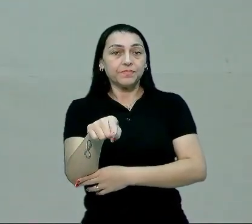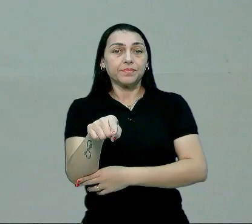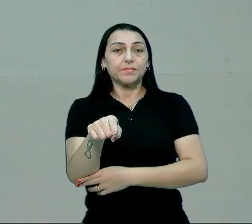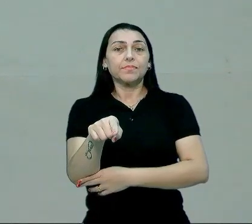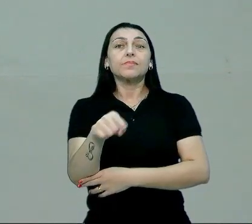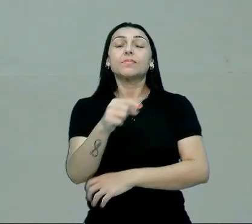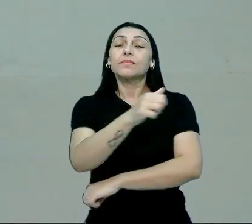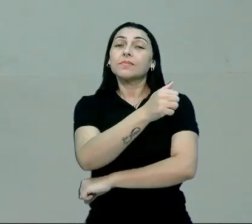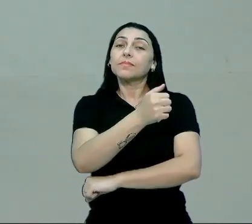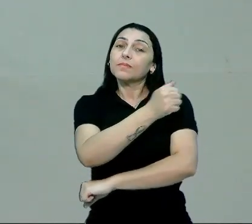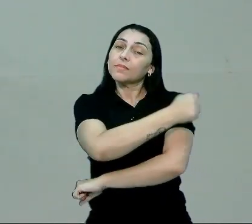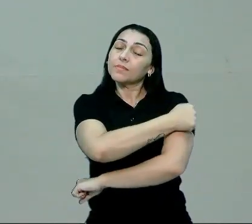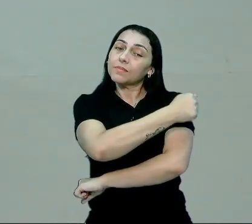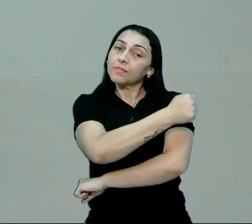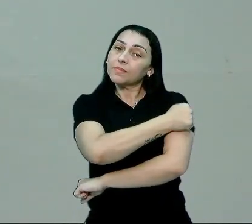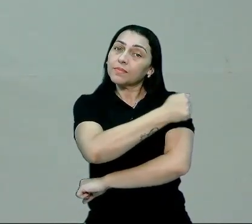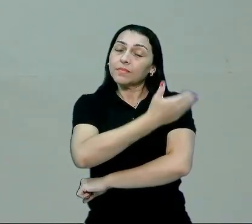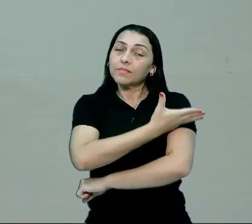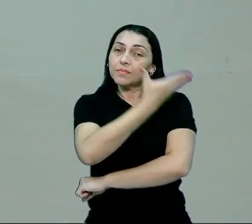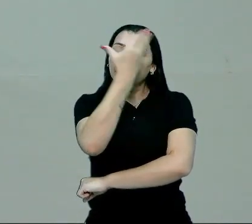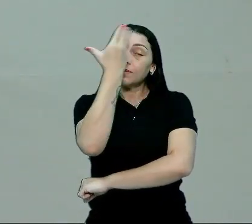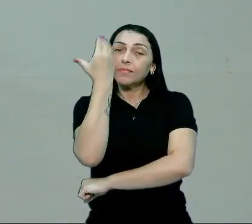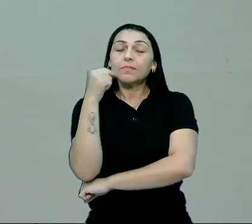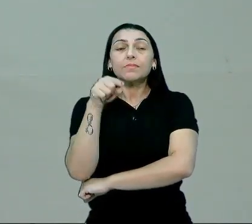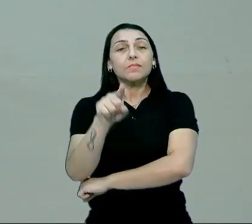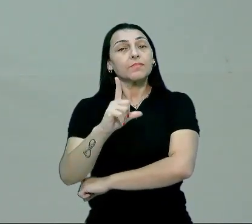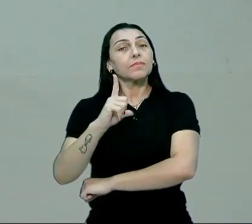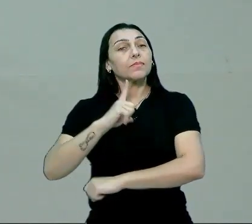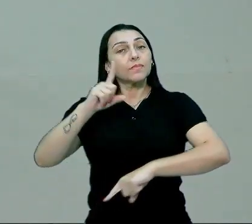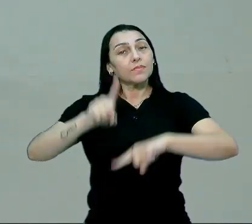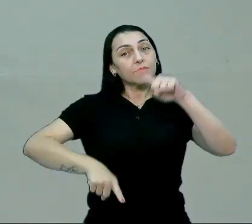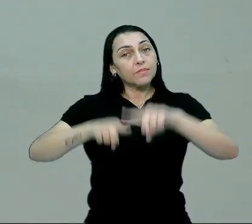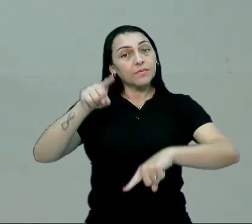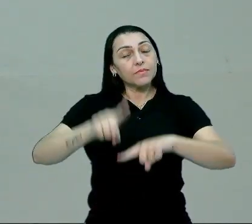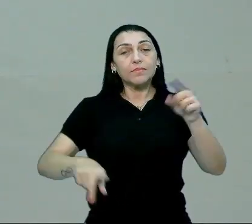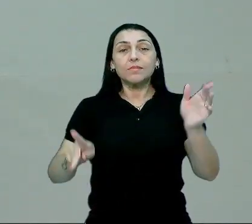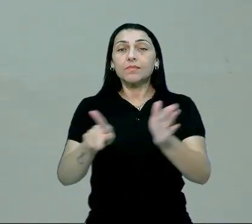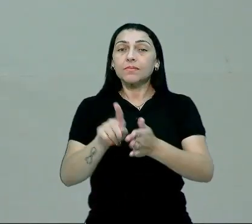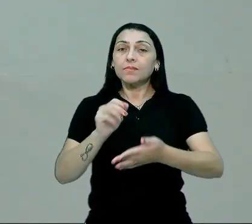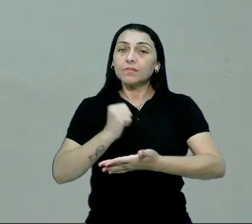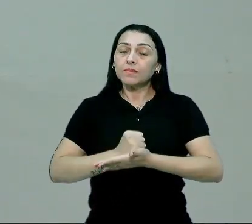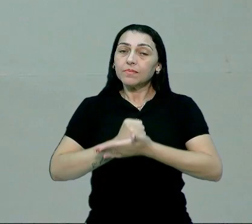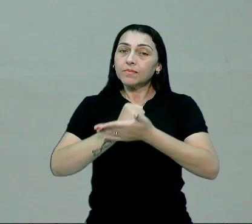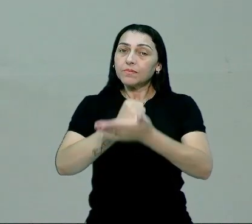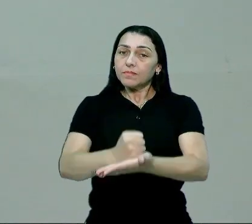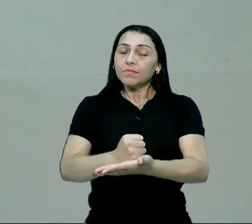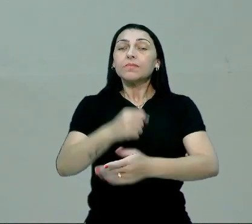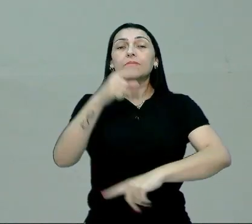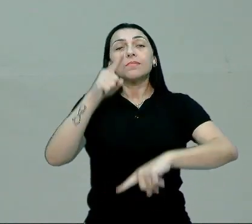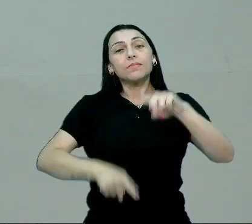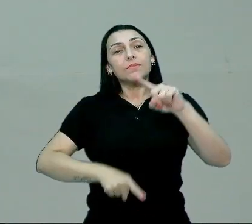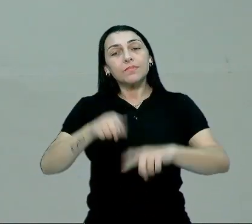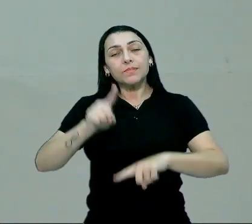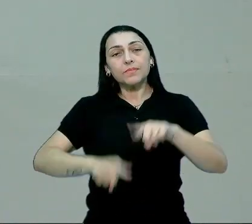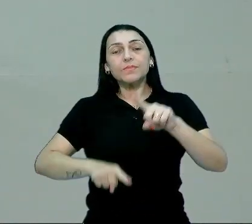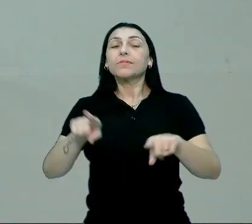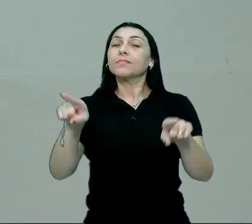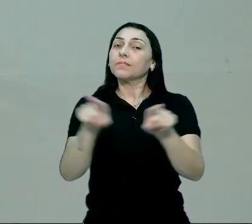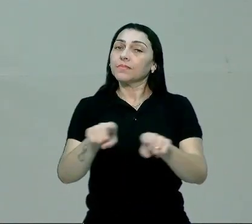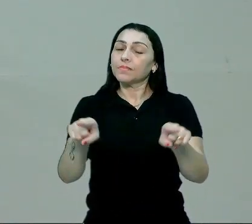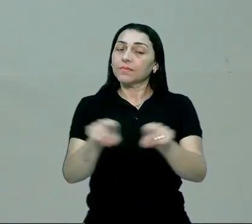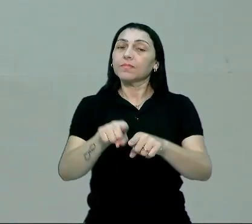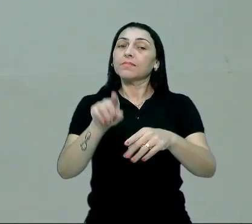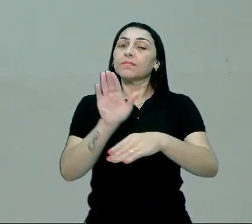que é estudante, não esqueça, você tem um material de suporte e esse material ele